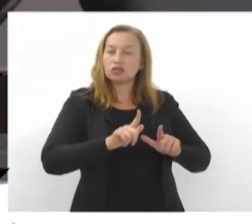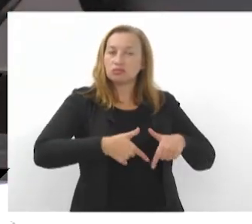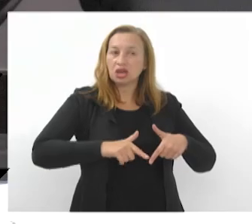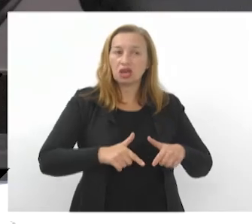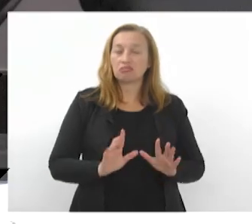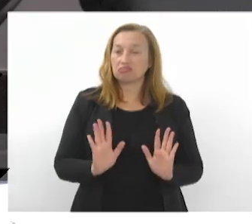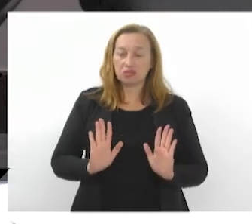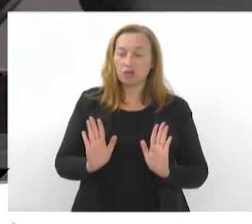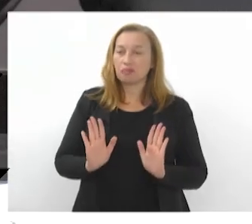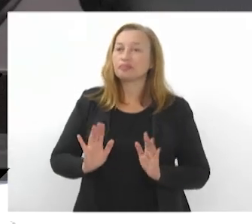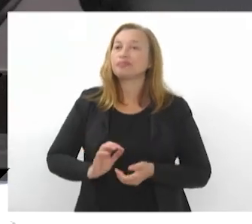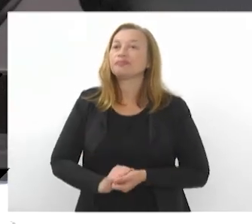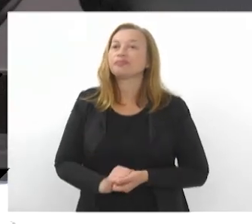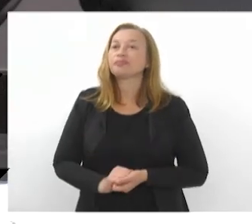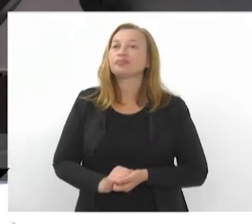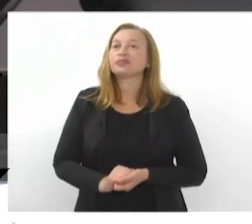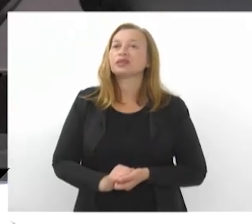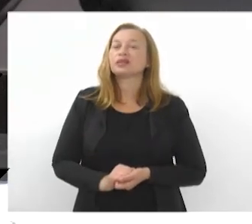isso.